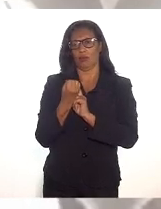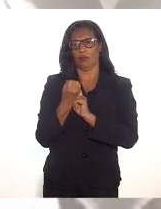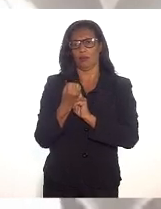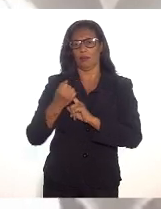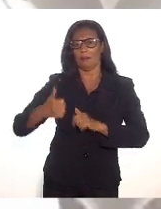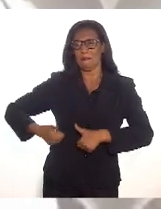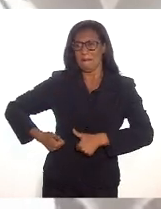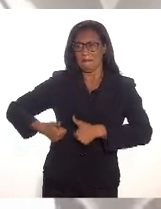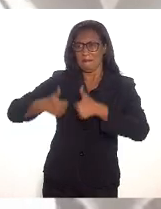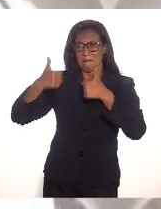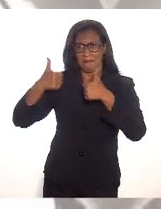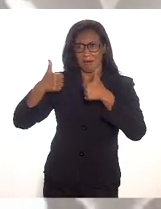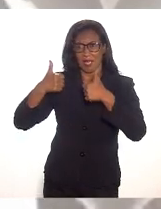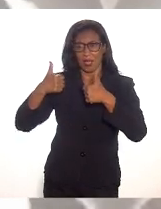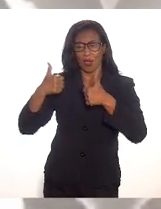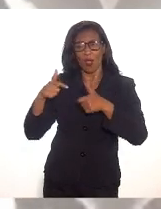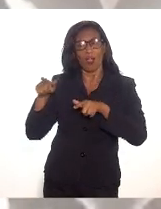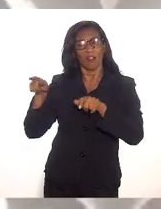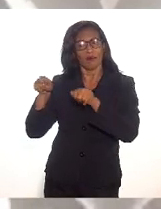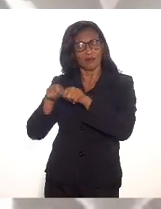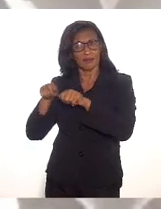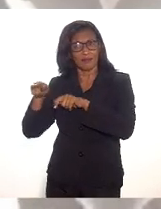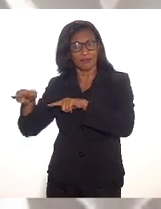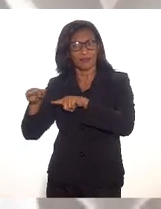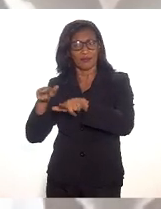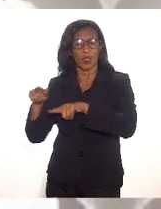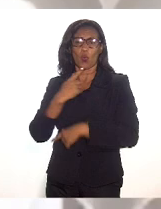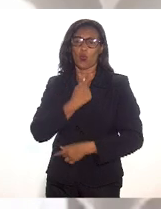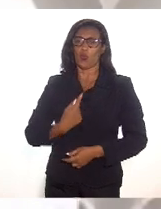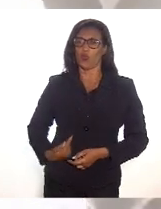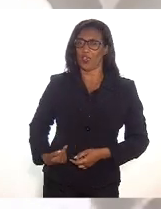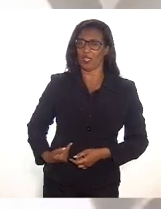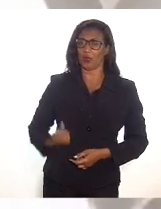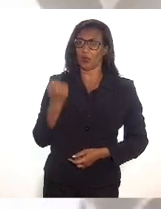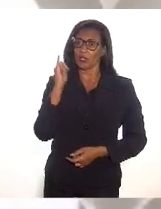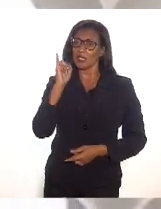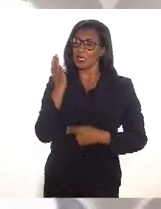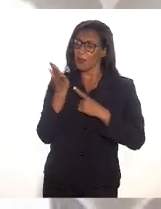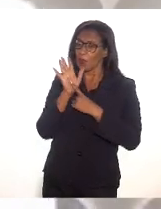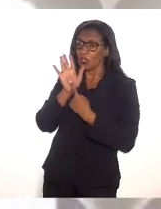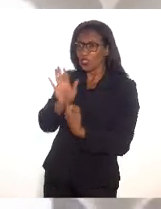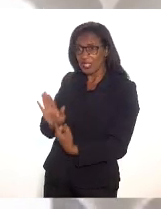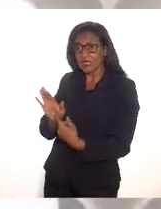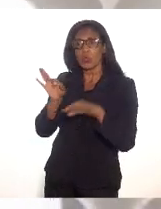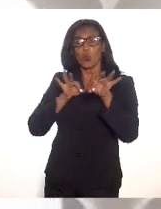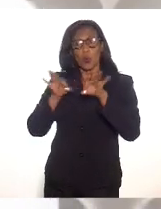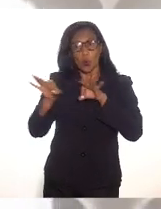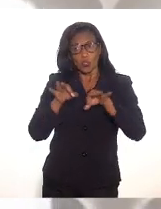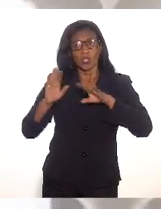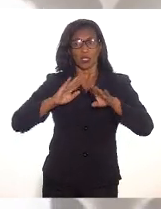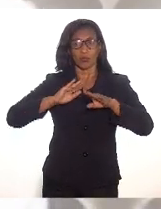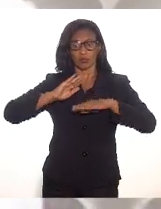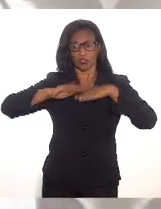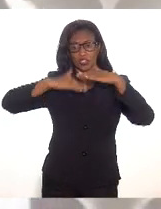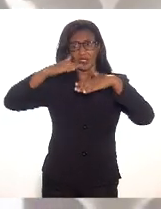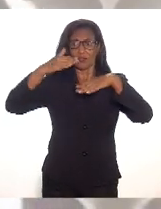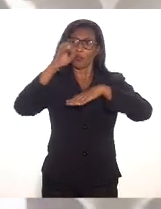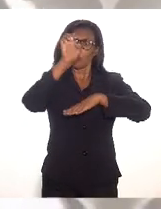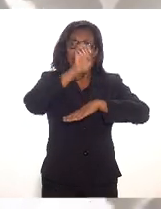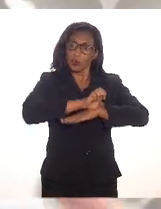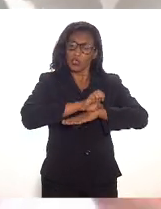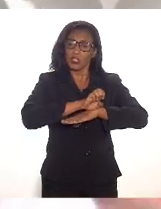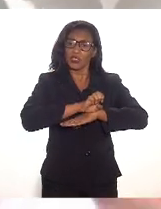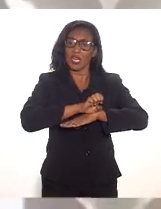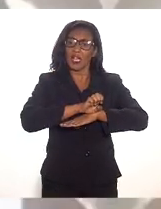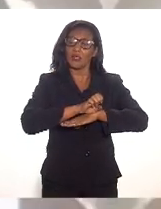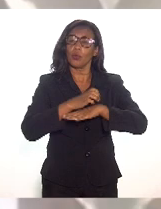faria o governador Cláudio Castro que apresentasse um plano de desenvolvimento para o nosso Estado,